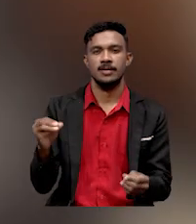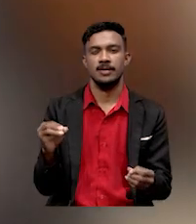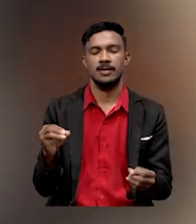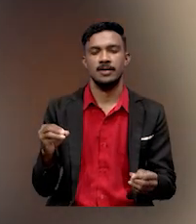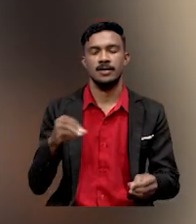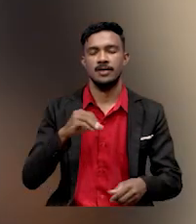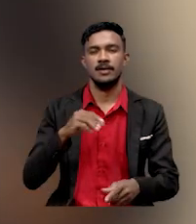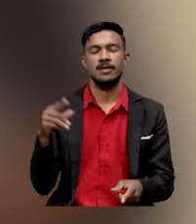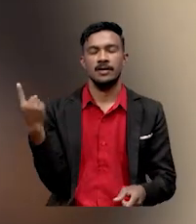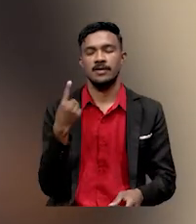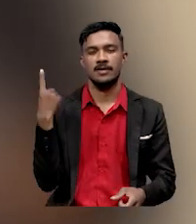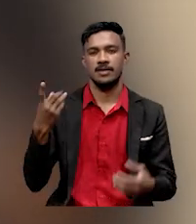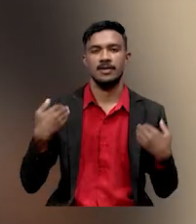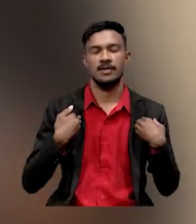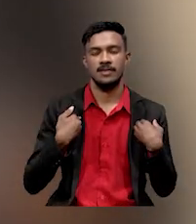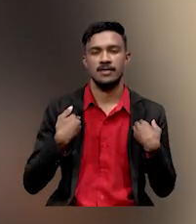tenho medo aqui.